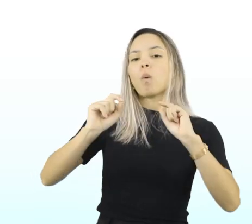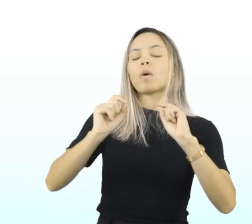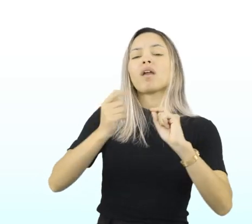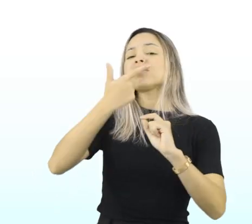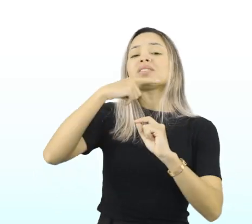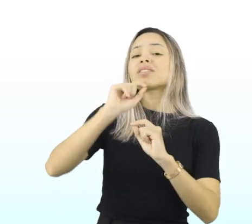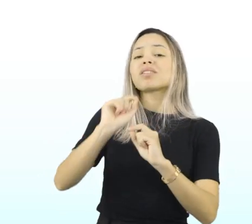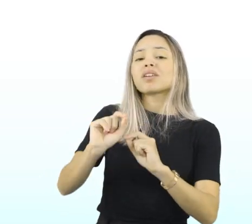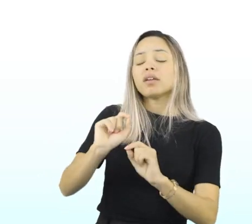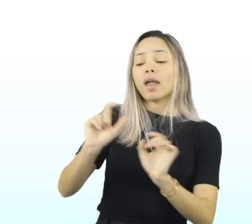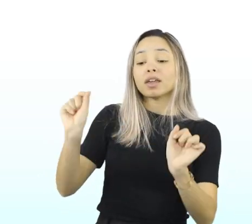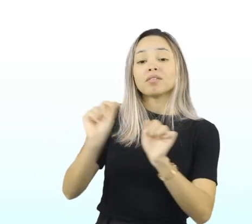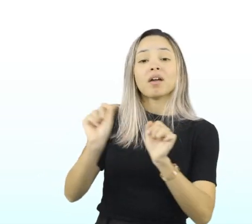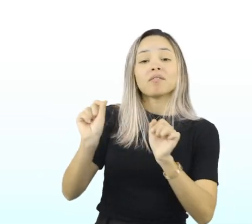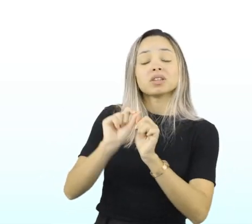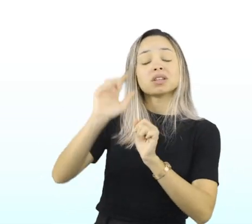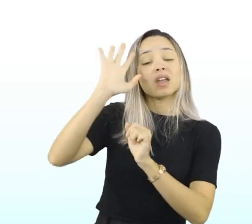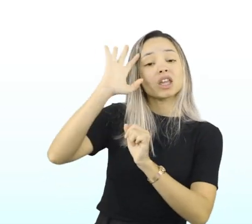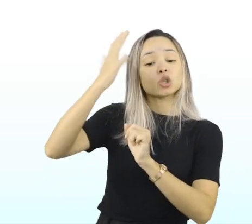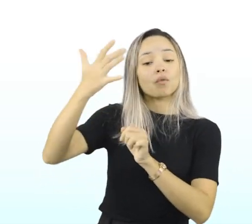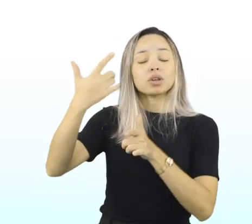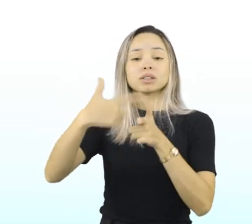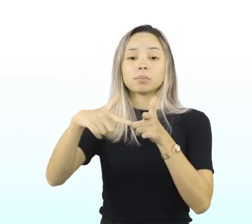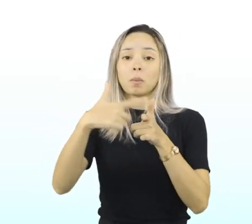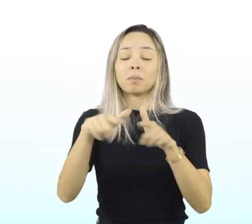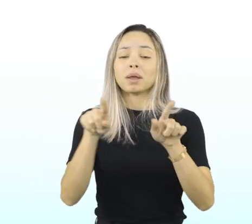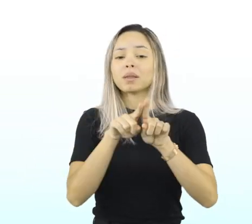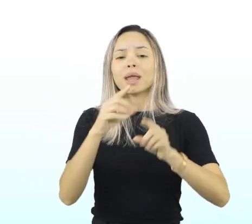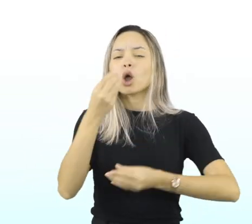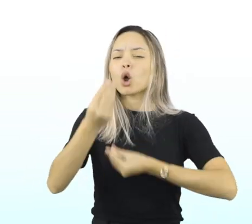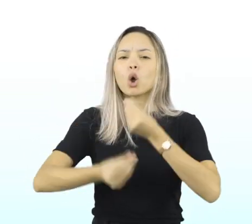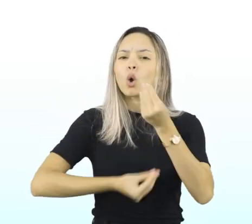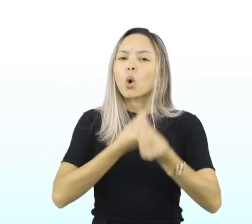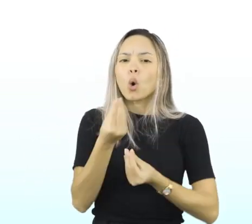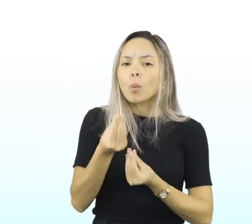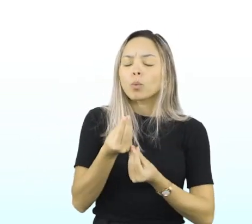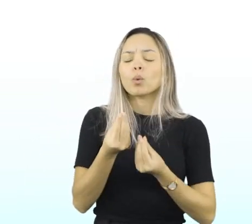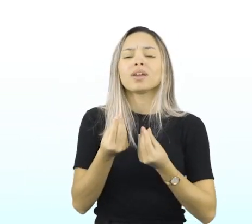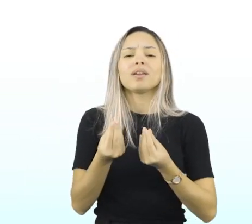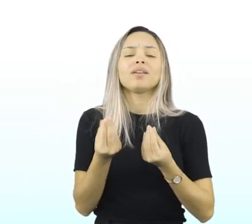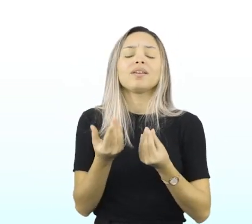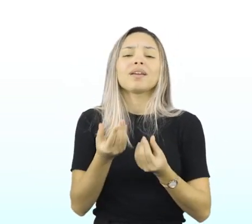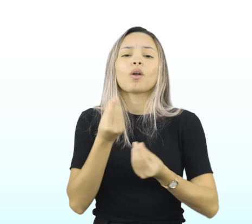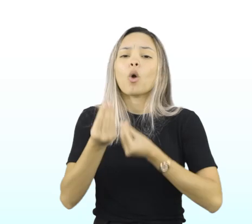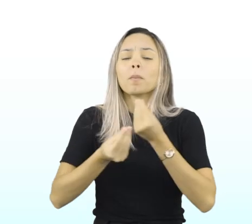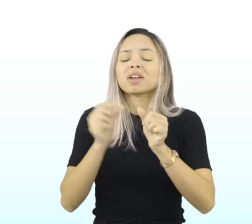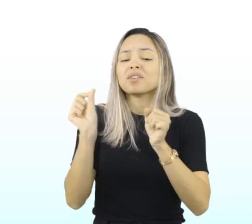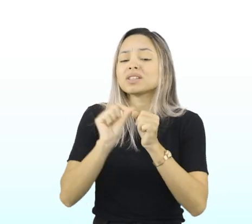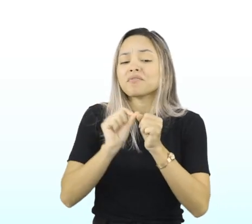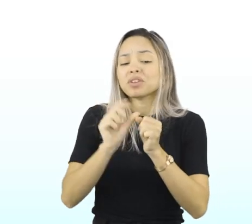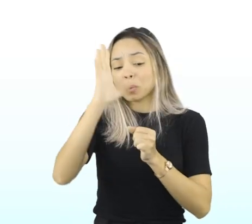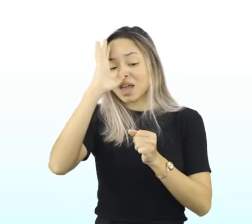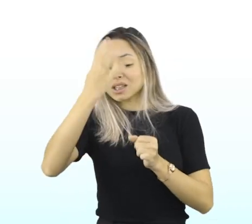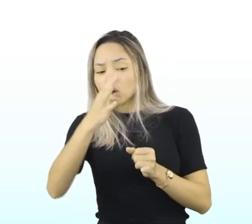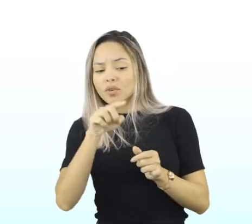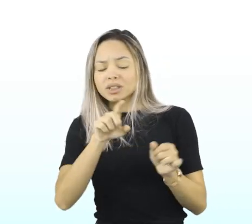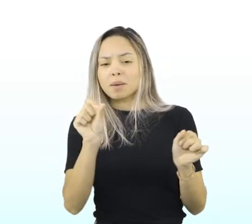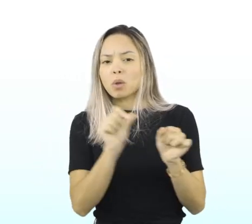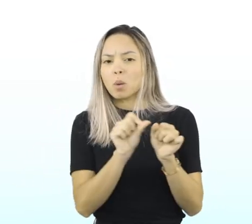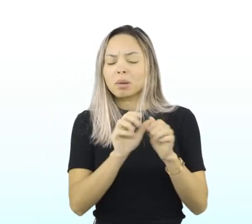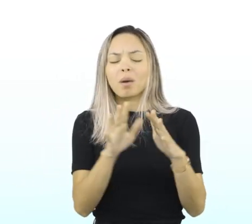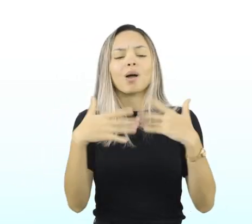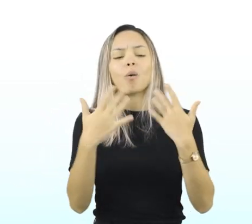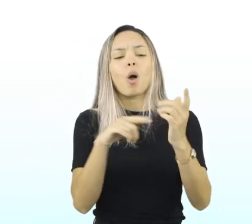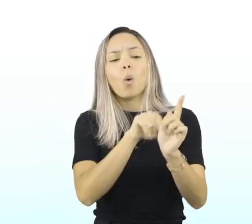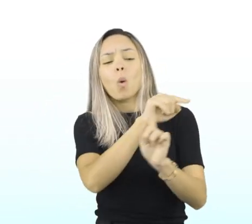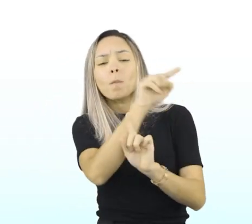tem que dizer quem vai ser o agente da ação, o que vai ser feito, como será feito, para quê, com